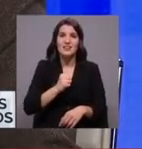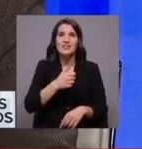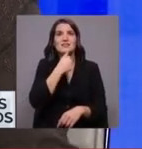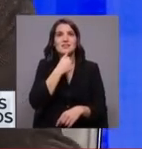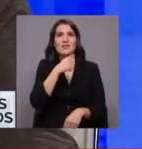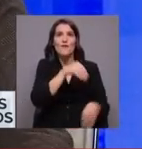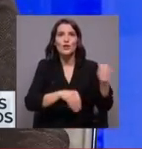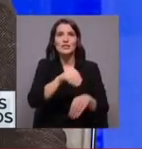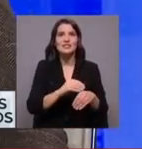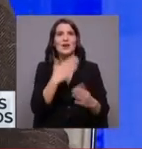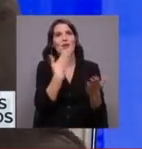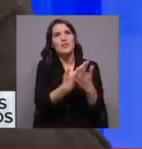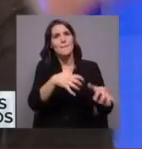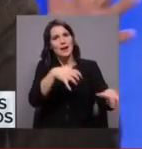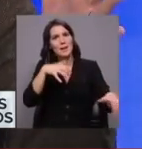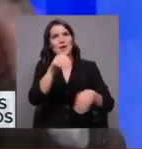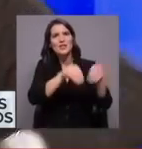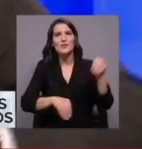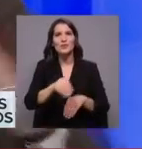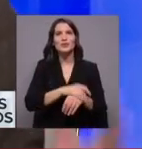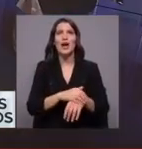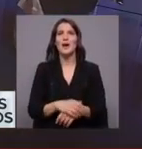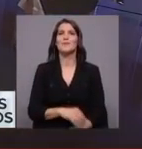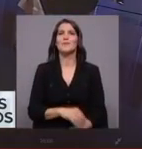fez a pergunta que